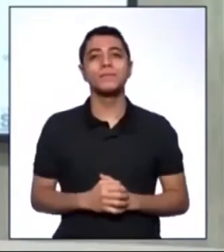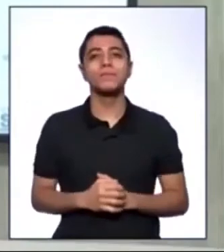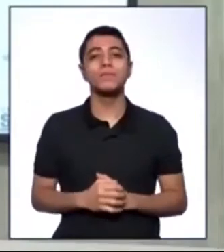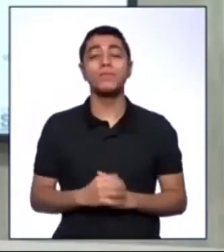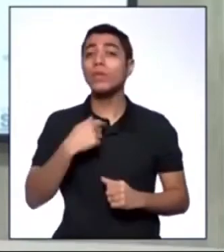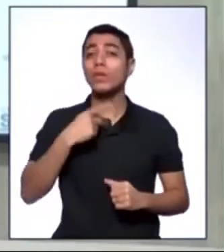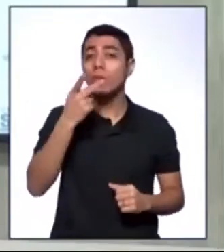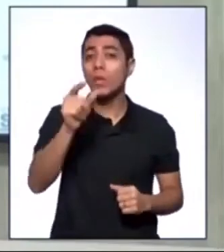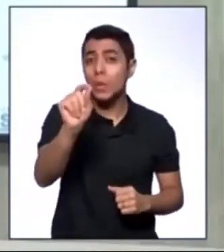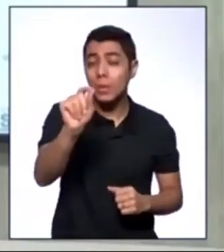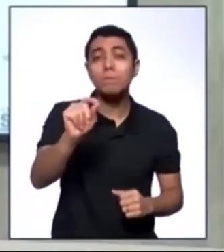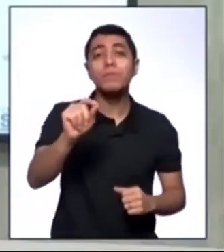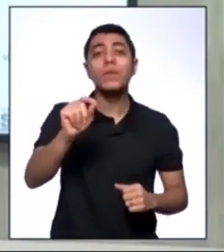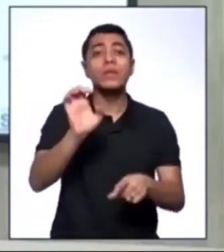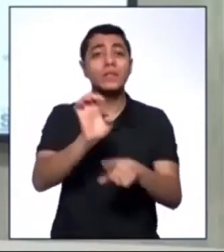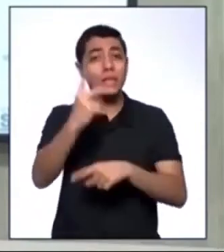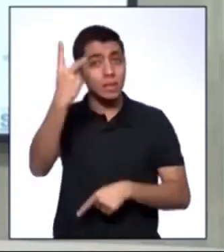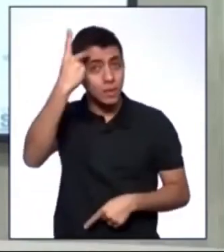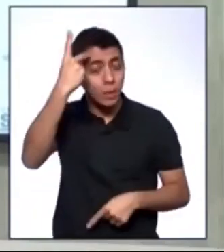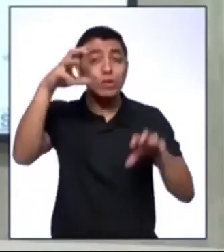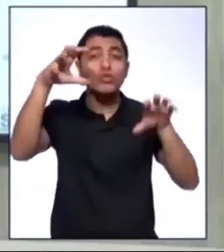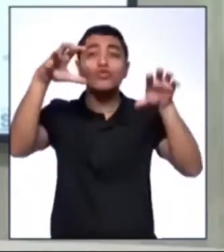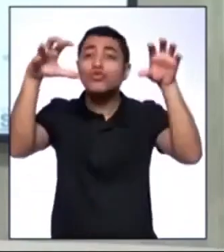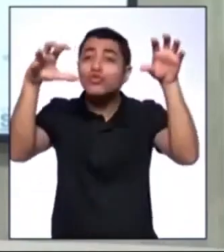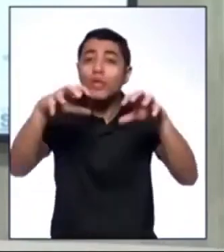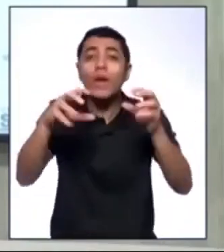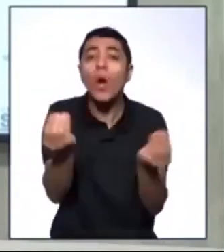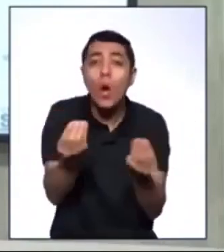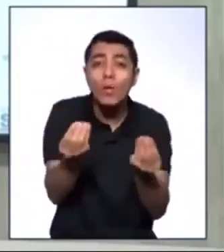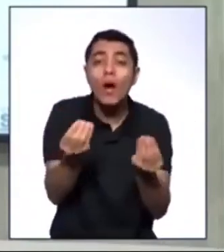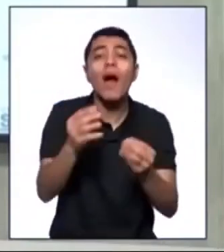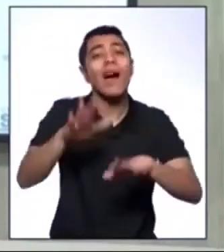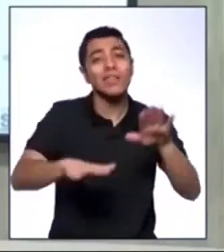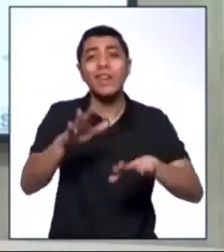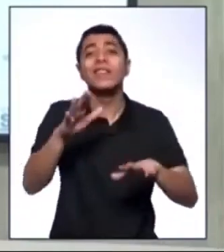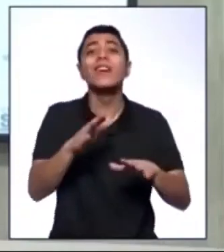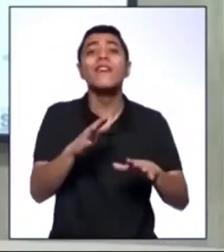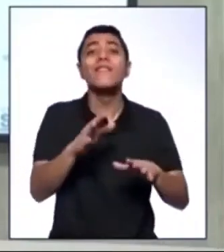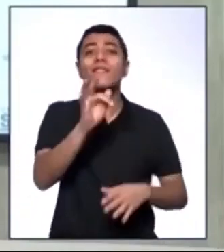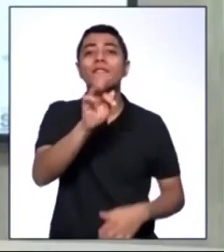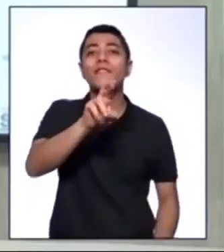a formação de frentes frias. Beleza? Ótima pergunta.